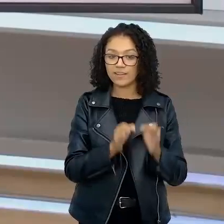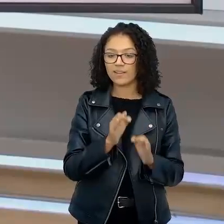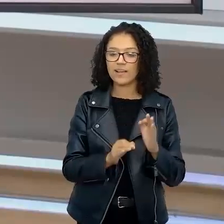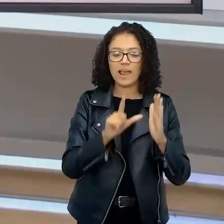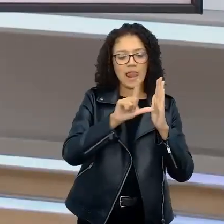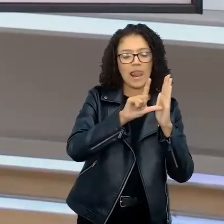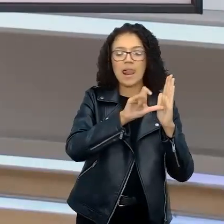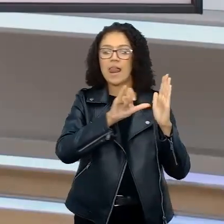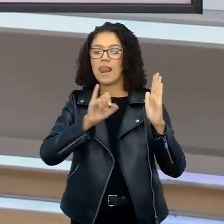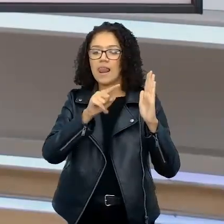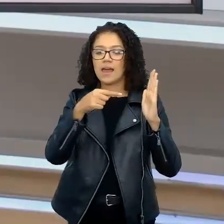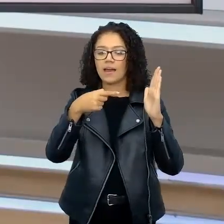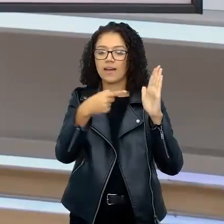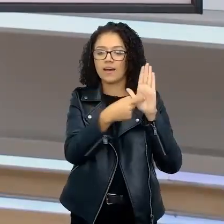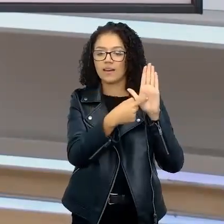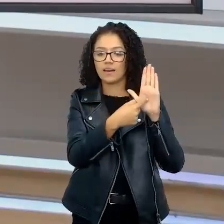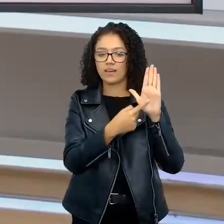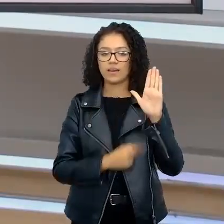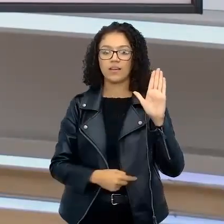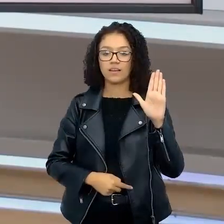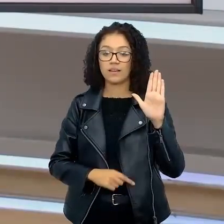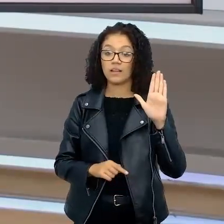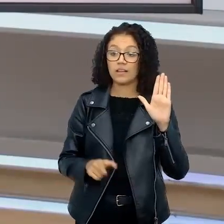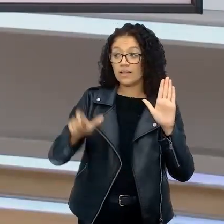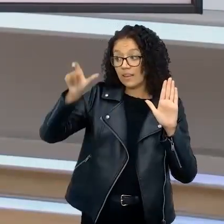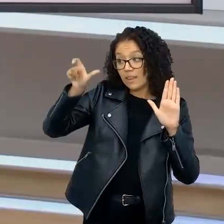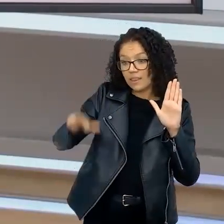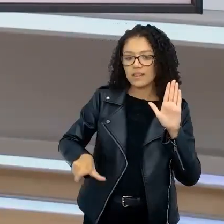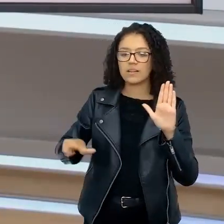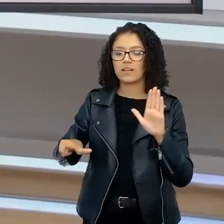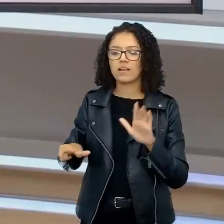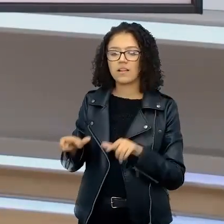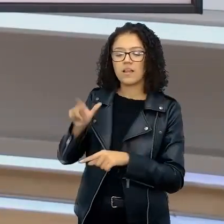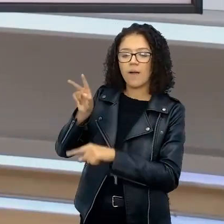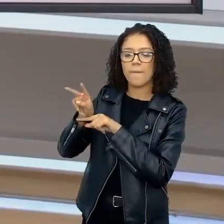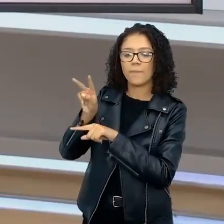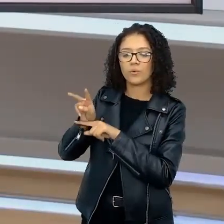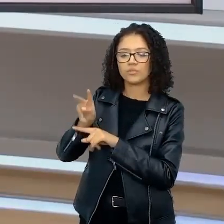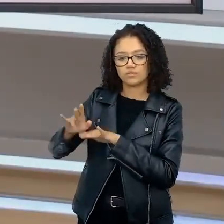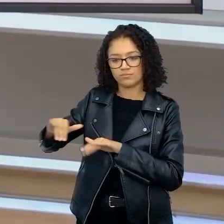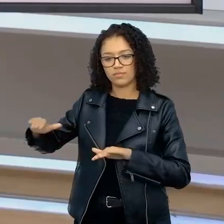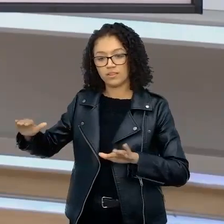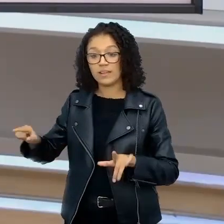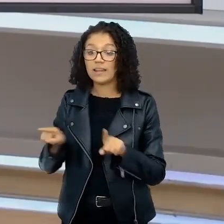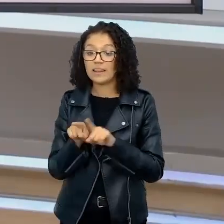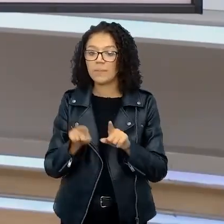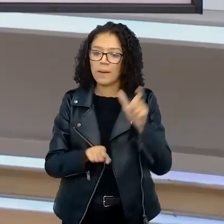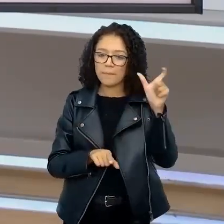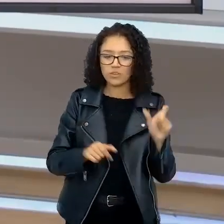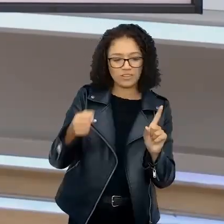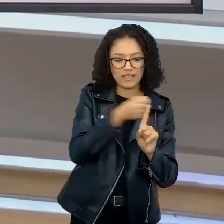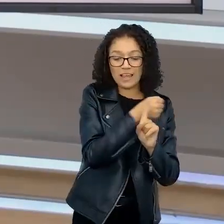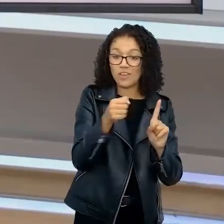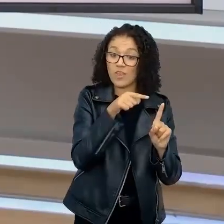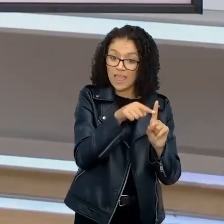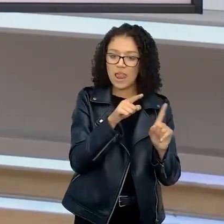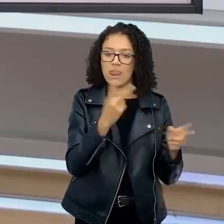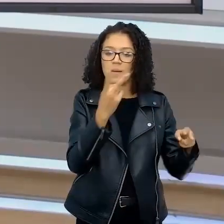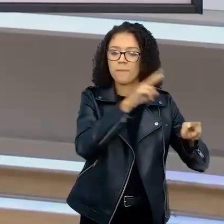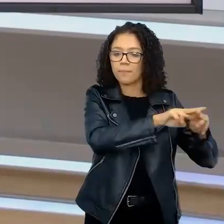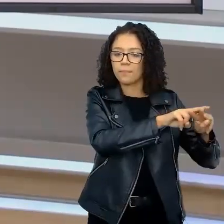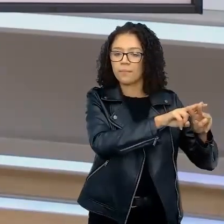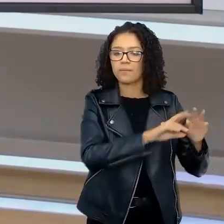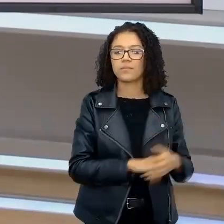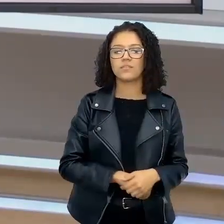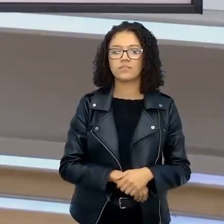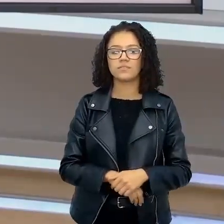de responsabilização do agressor, da proteção integral dessa criança. Então, por exemplo, Tribunal